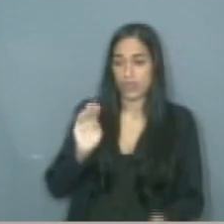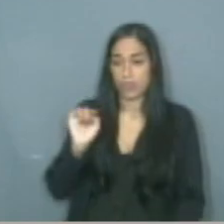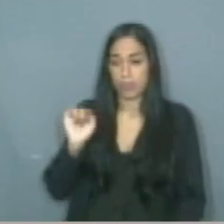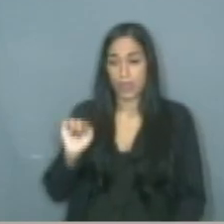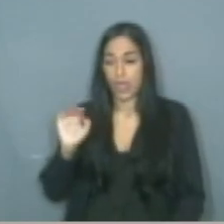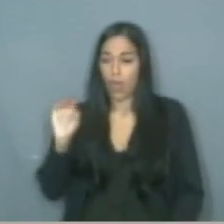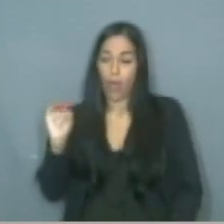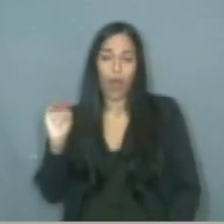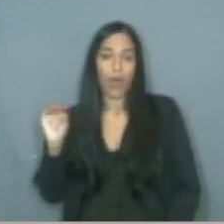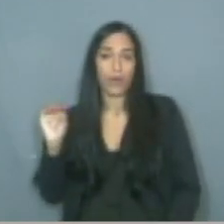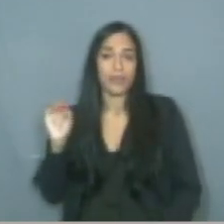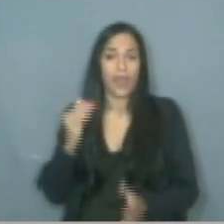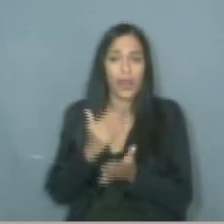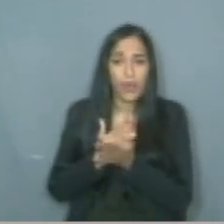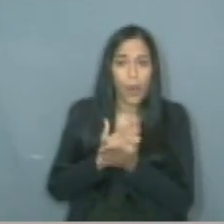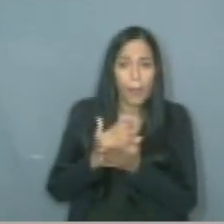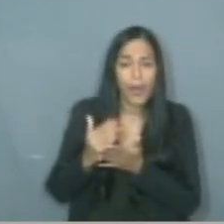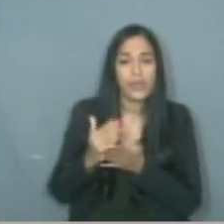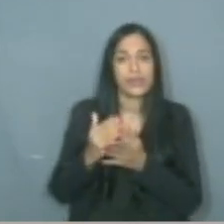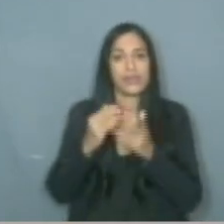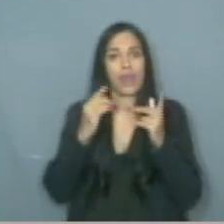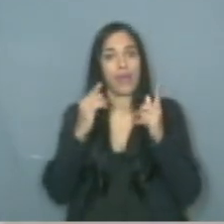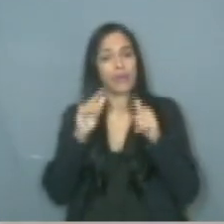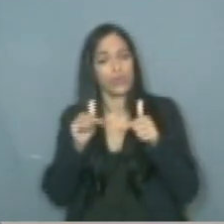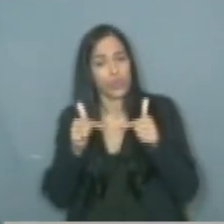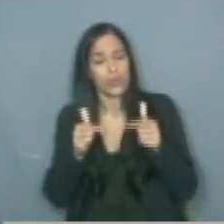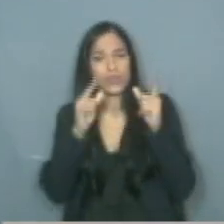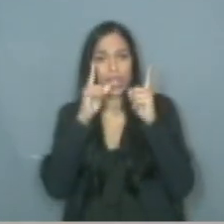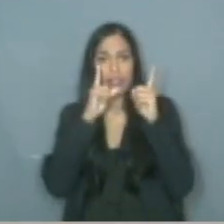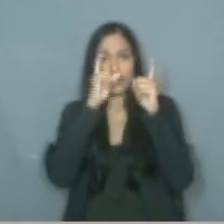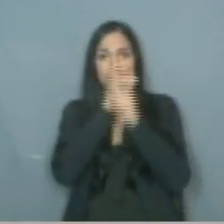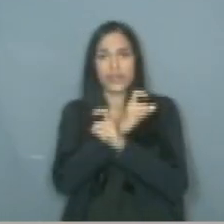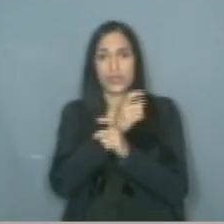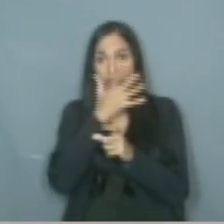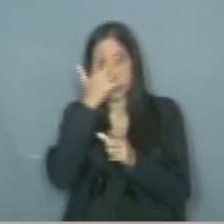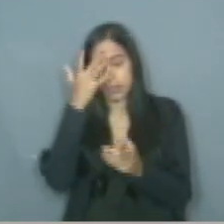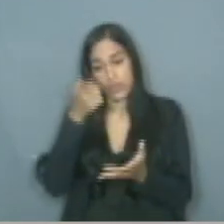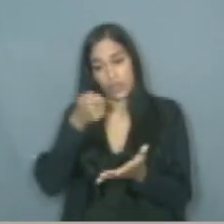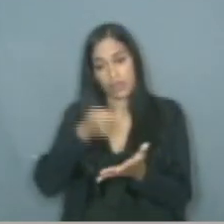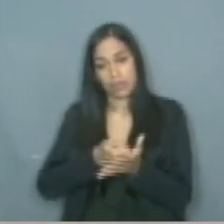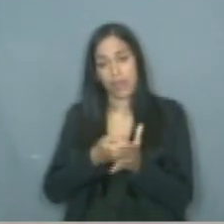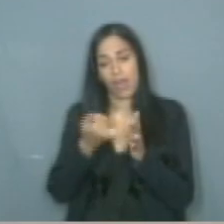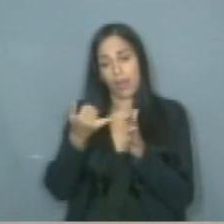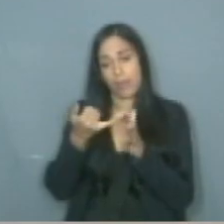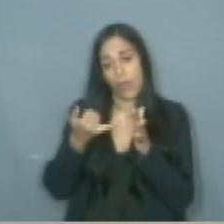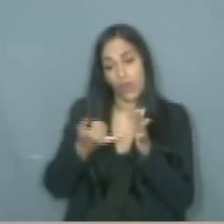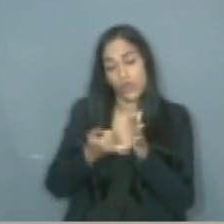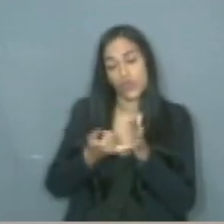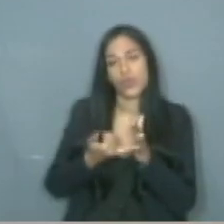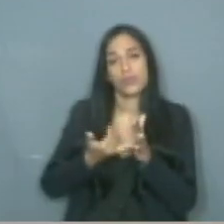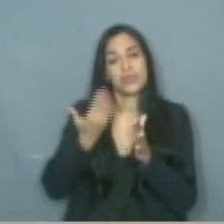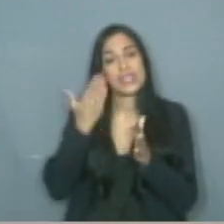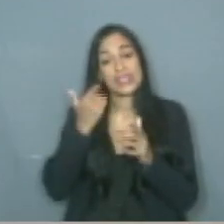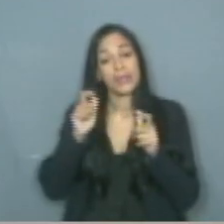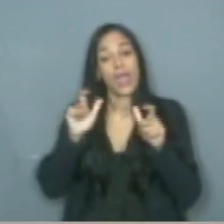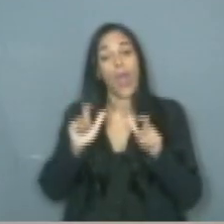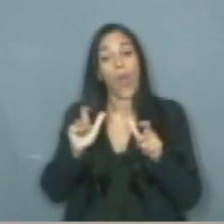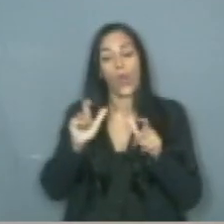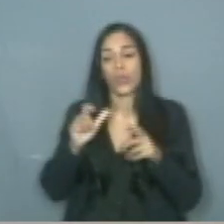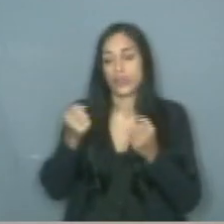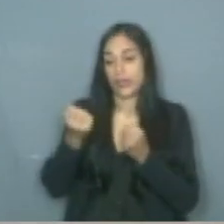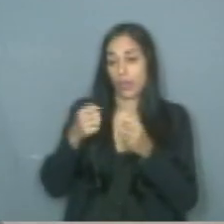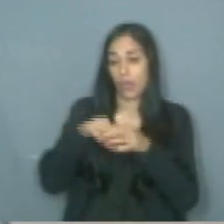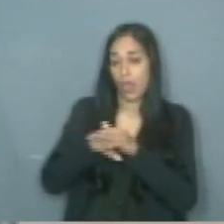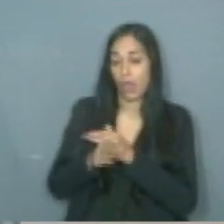luta do pagador do imposto, do contribuinte, para correr atrás do seu patrimônio,